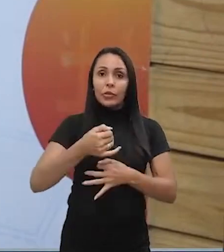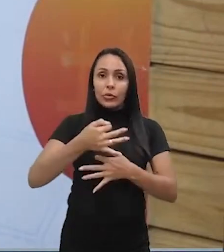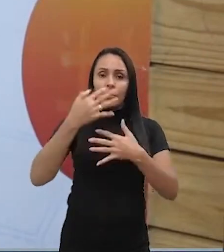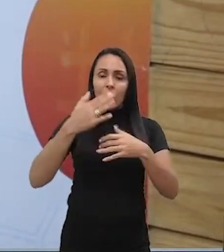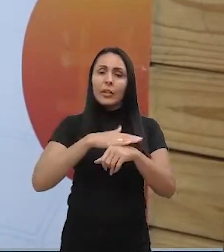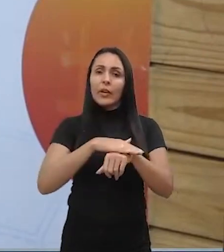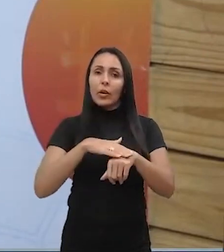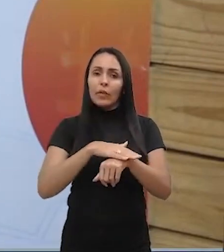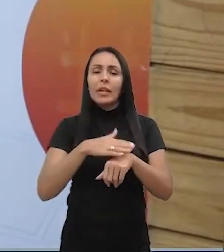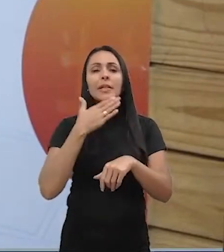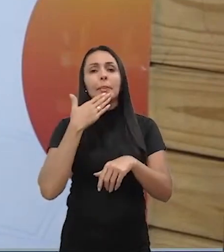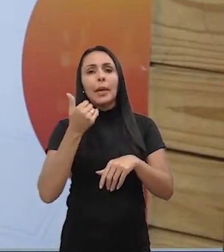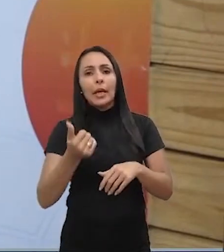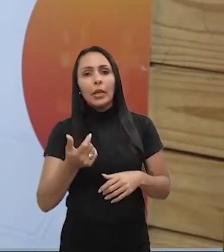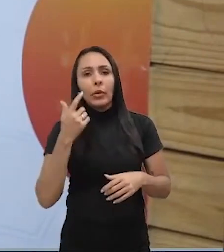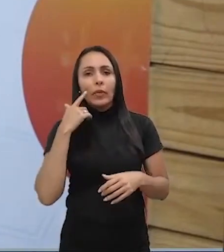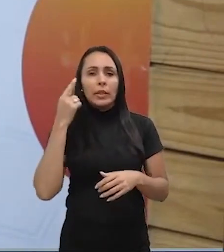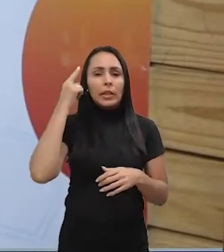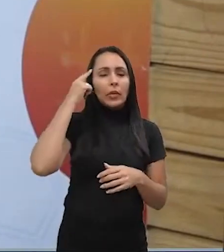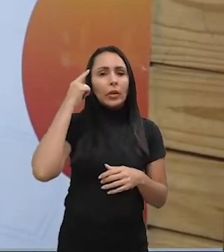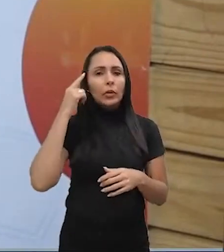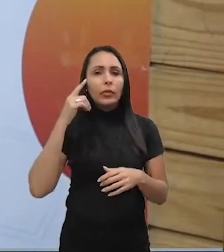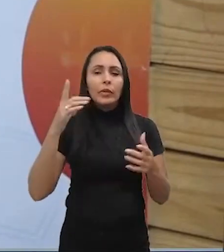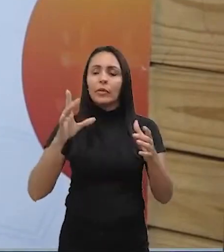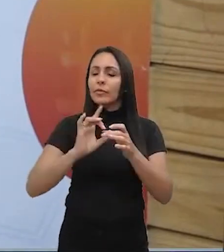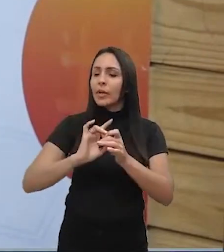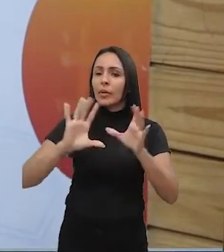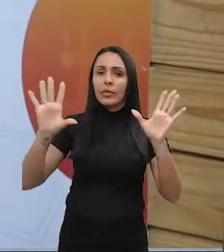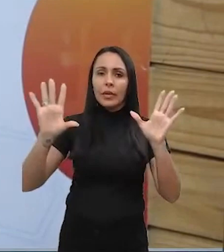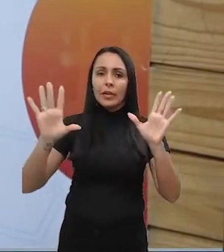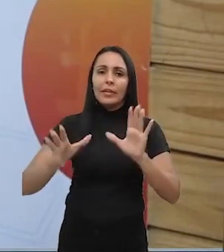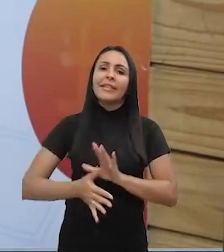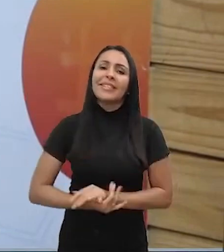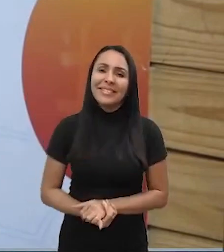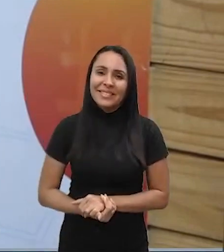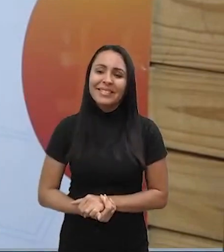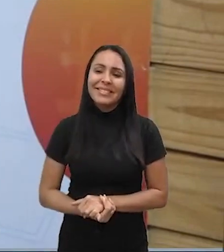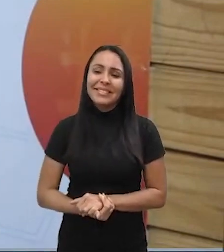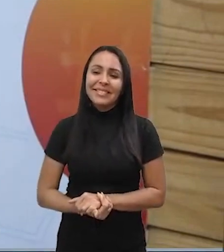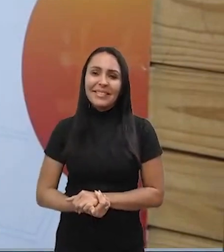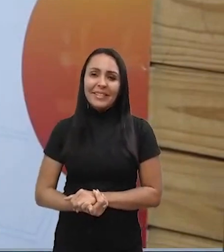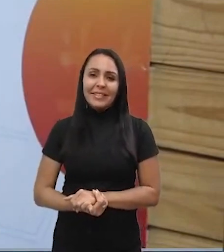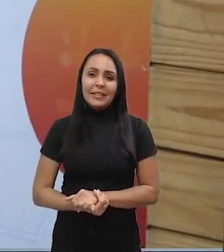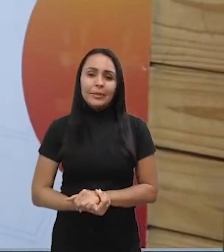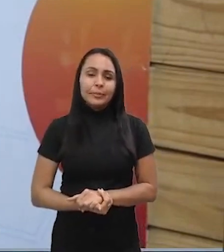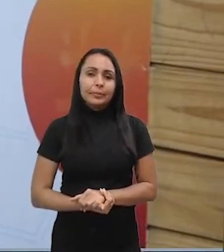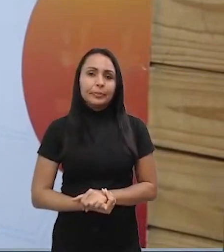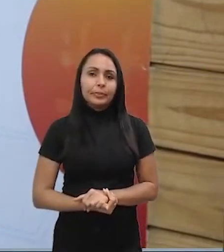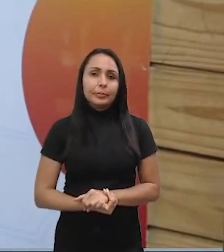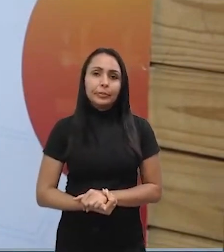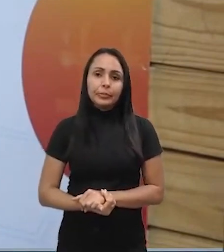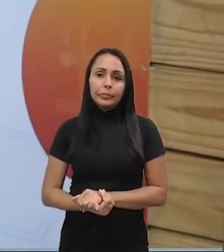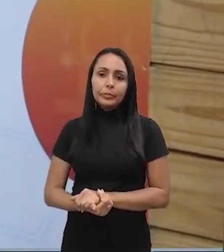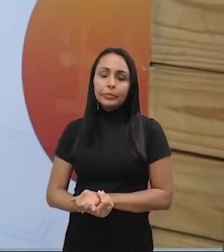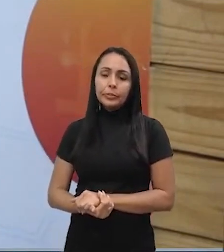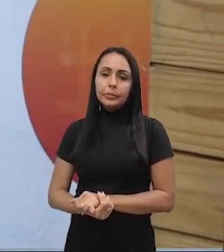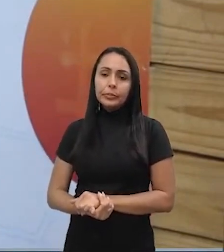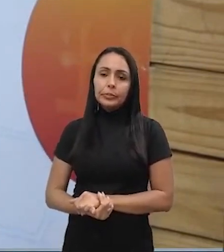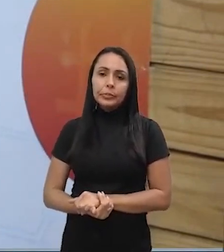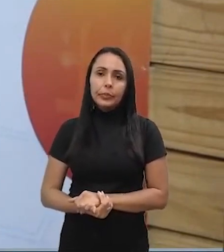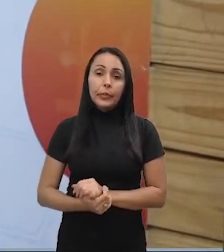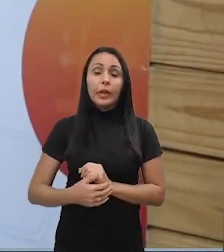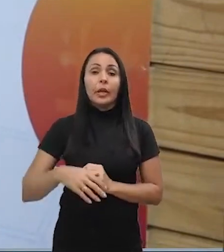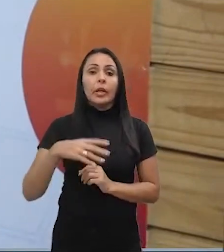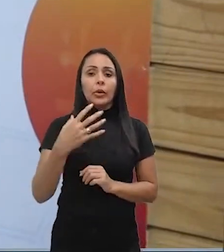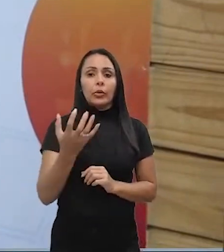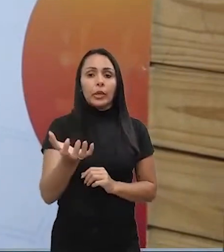vai conversar melhor, vou tirar todas as dúvidas. Fiquem à vontade. Tá bom? Eu queria dizer